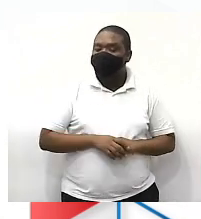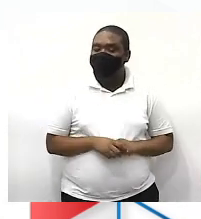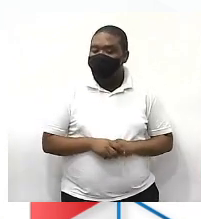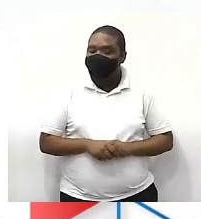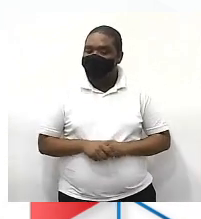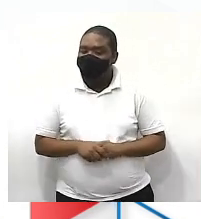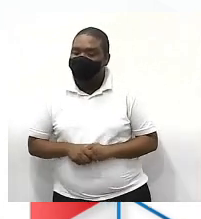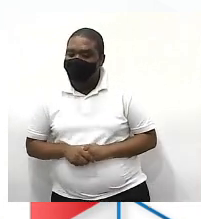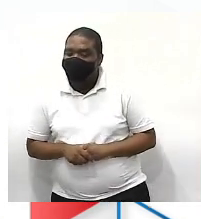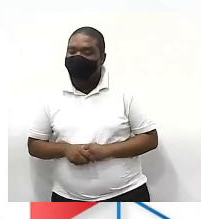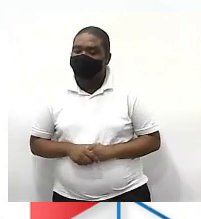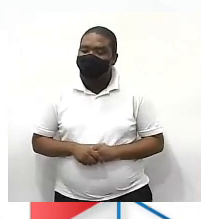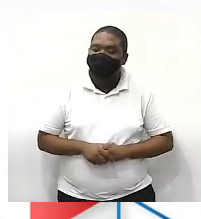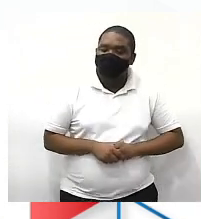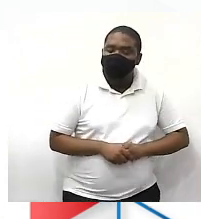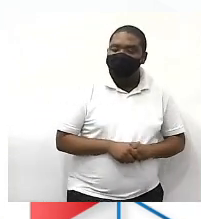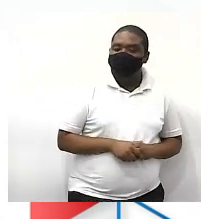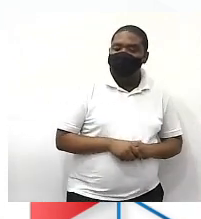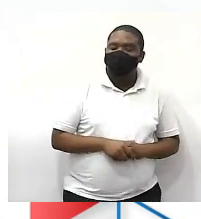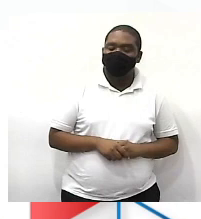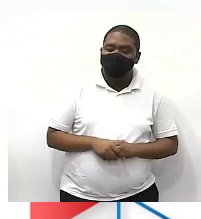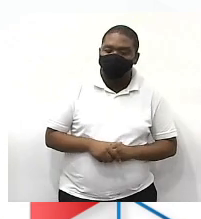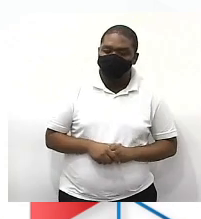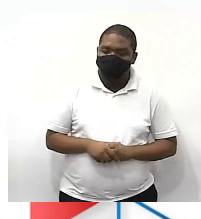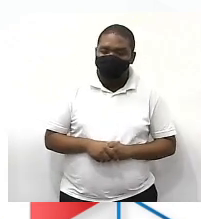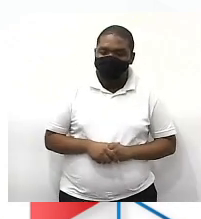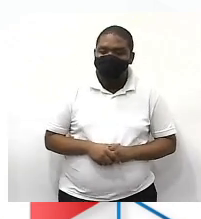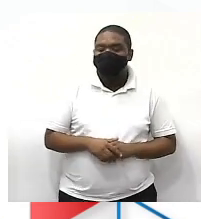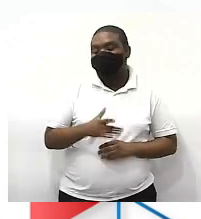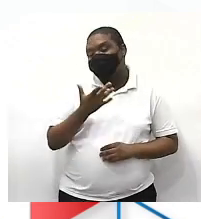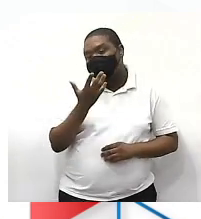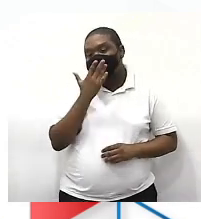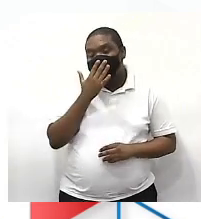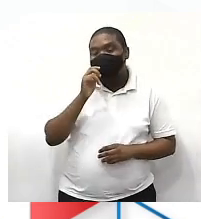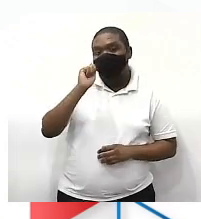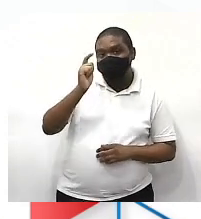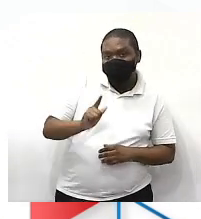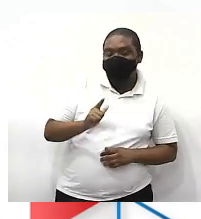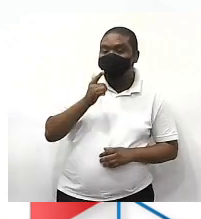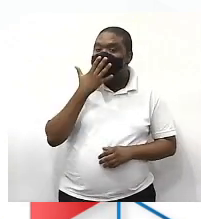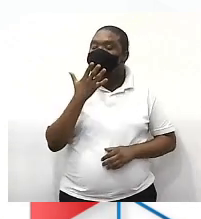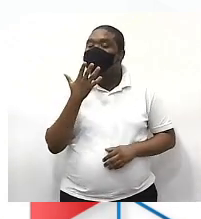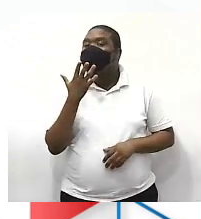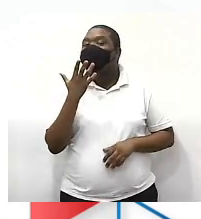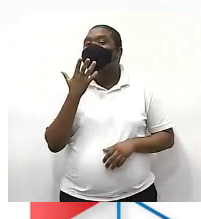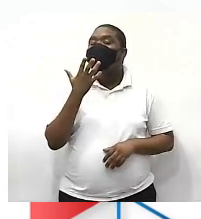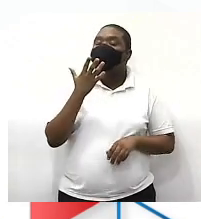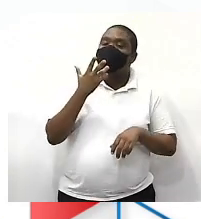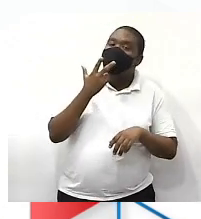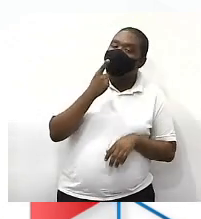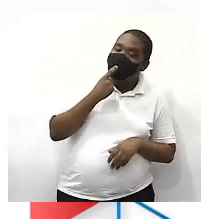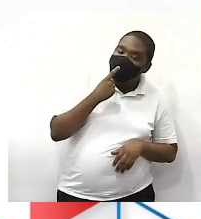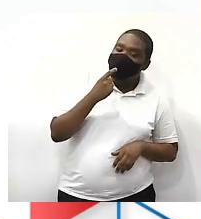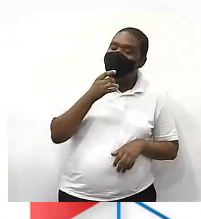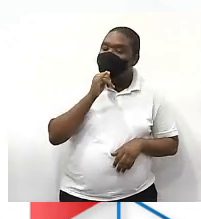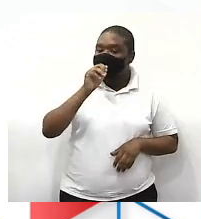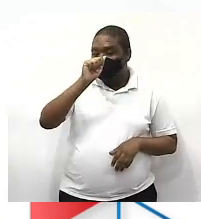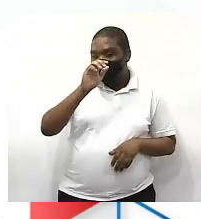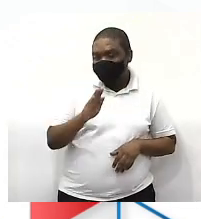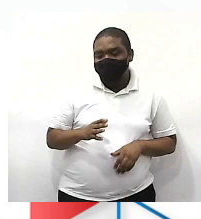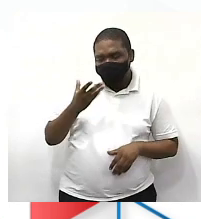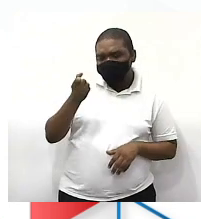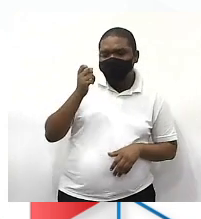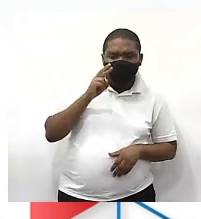trechos assinalados em azul e aos trechos assinalados em vermelho. Do jeito que tá aí colorido. Item A e B. Vamos resolver?